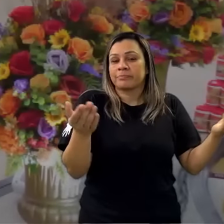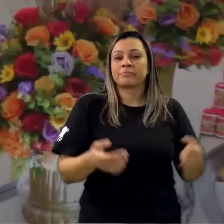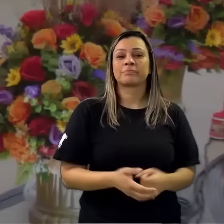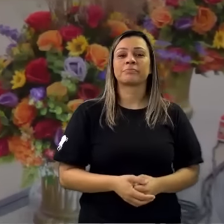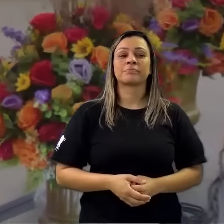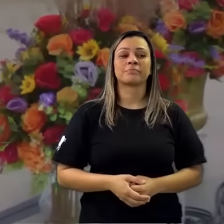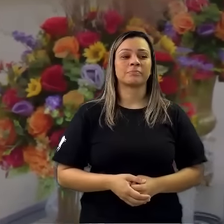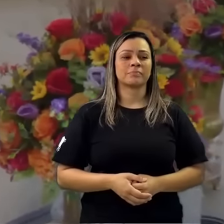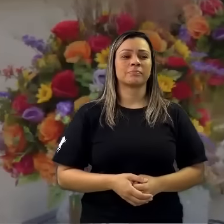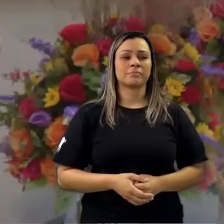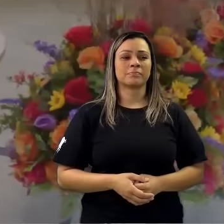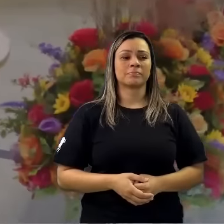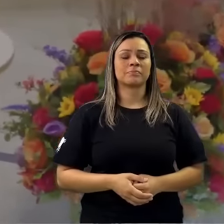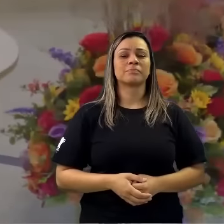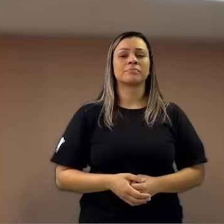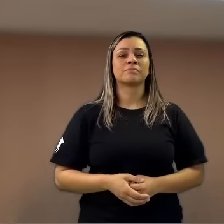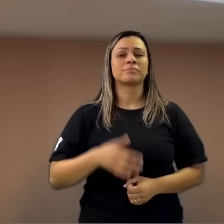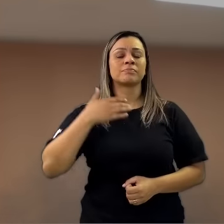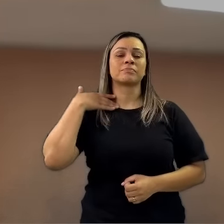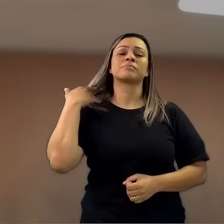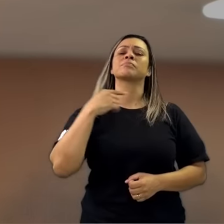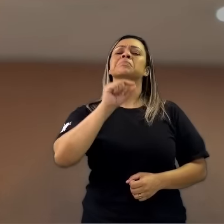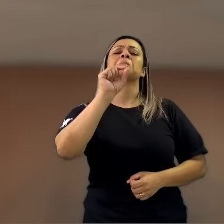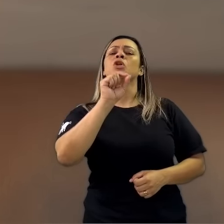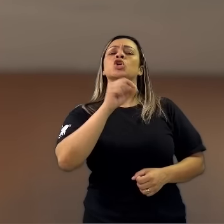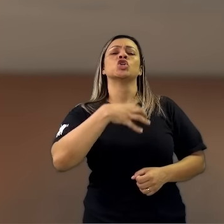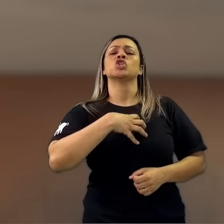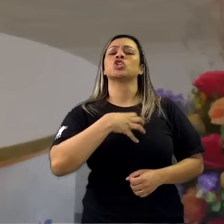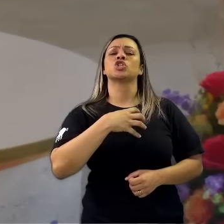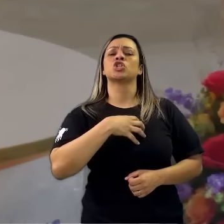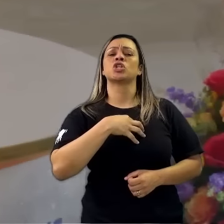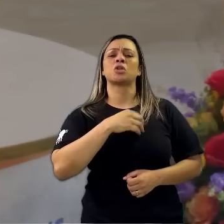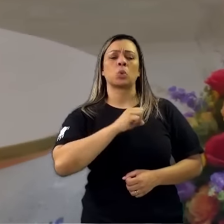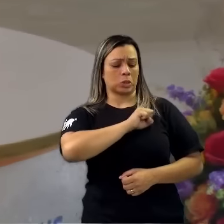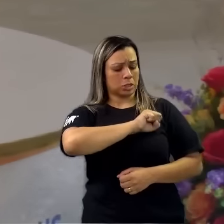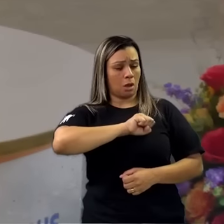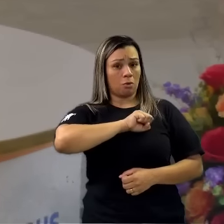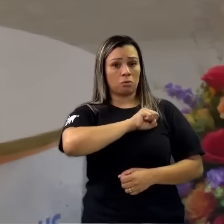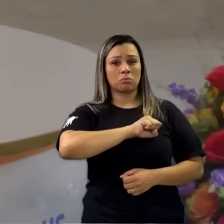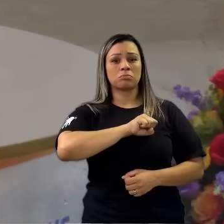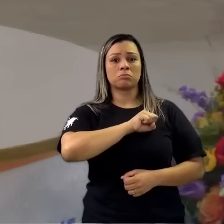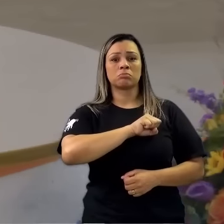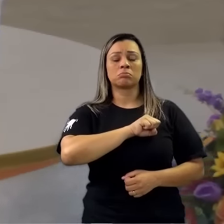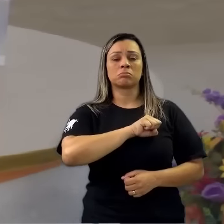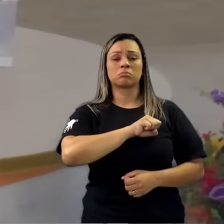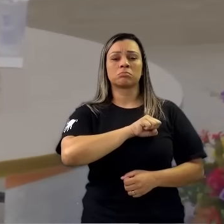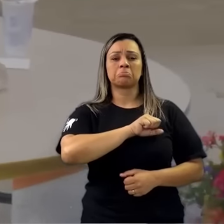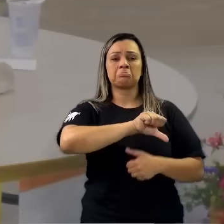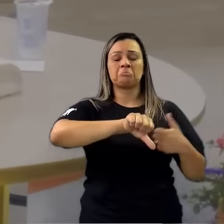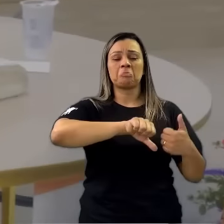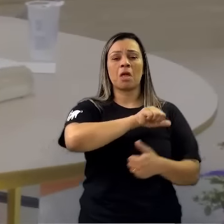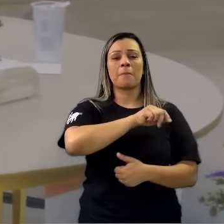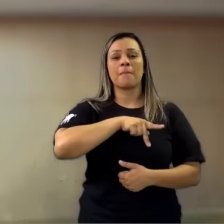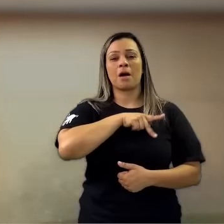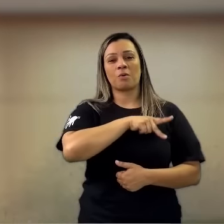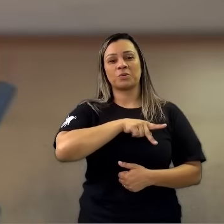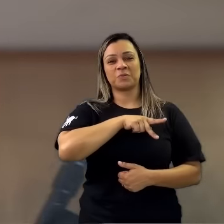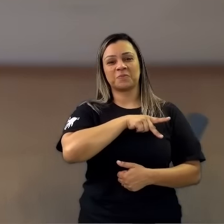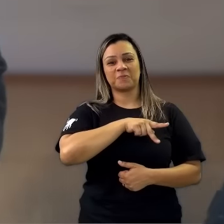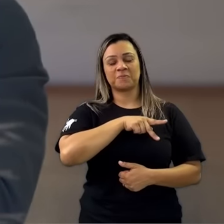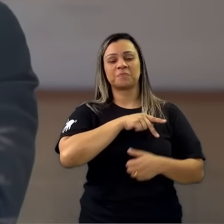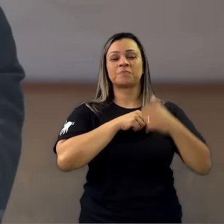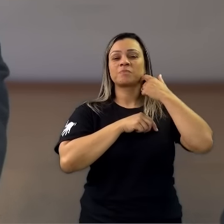pega o que ele disse para os crentes de filipes Quem era ele quem era ele e Deus resolveu soprar o nome desse homem você quer ver qual é